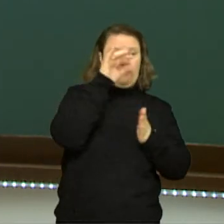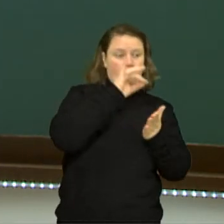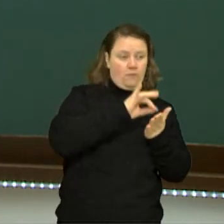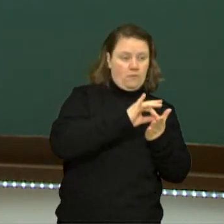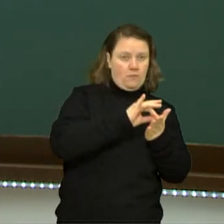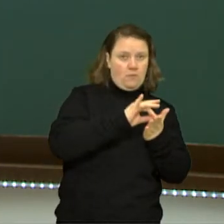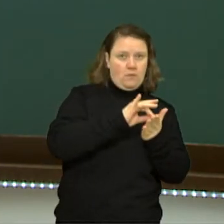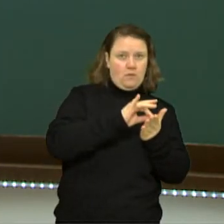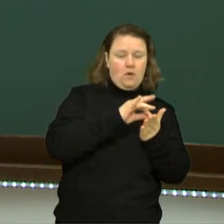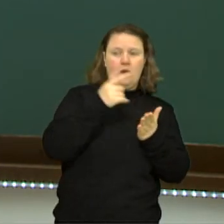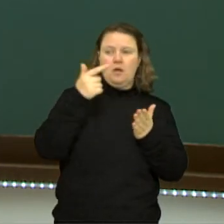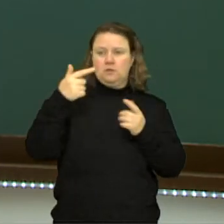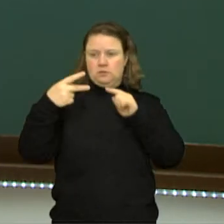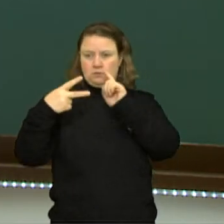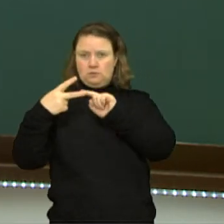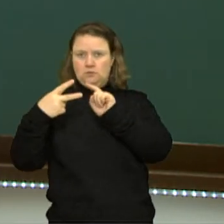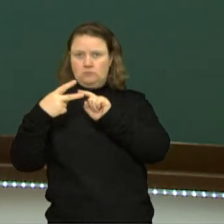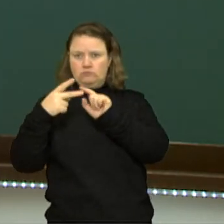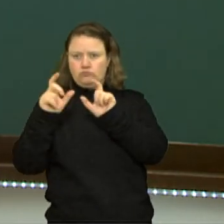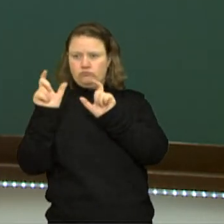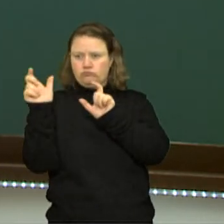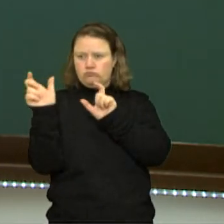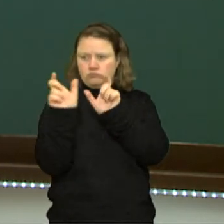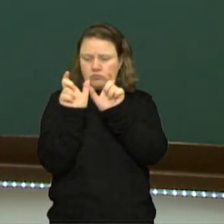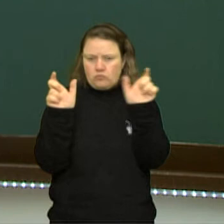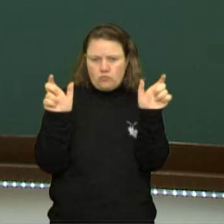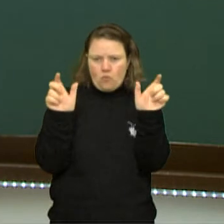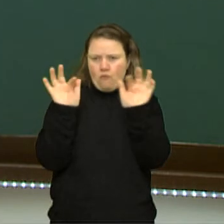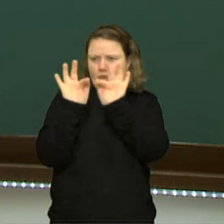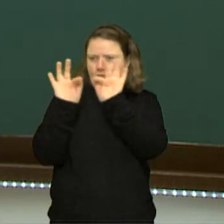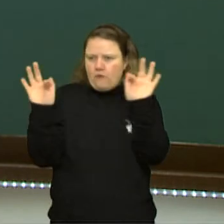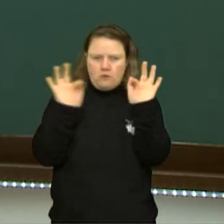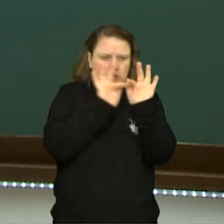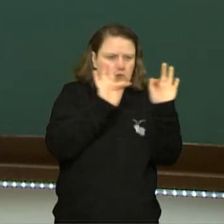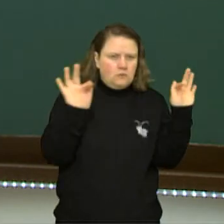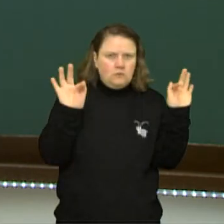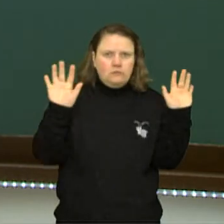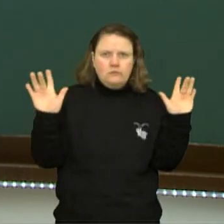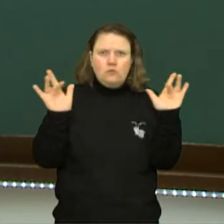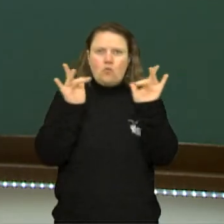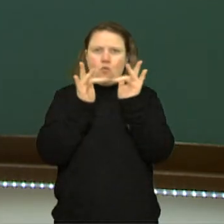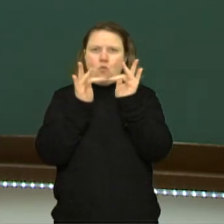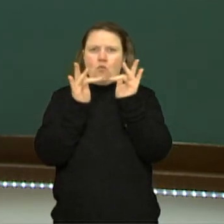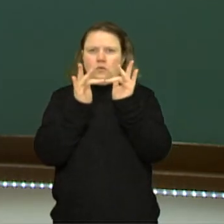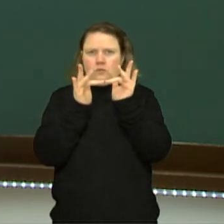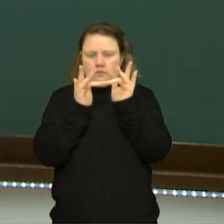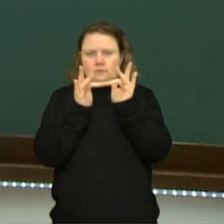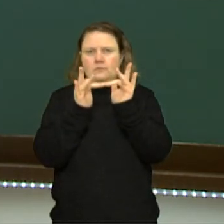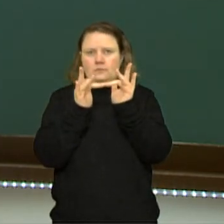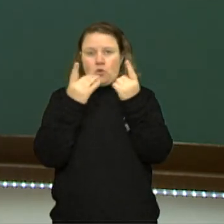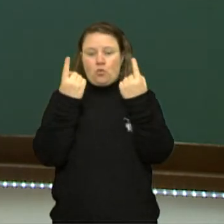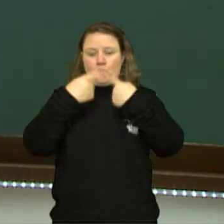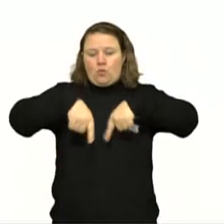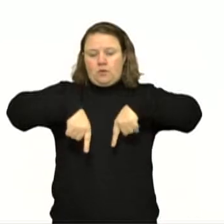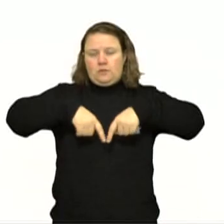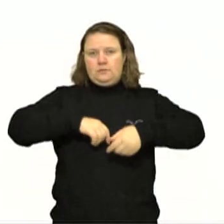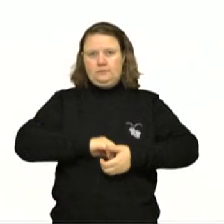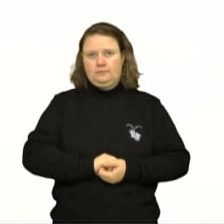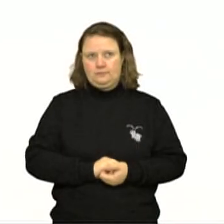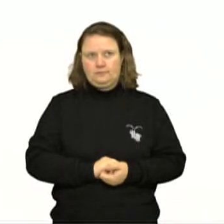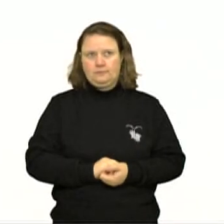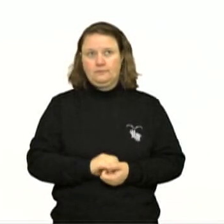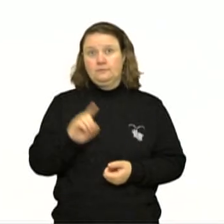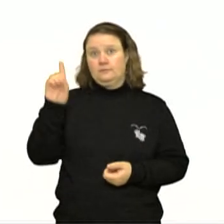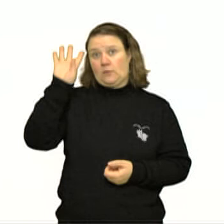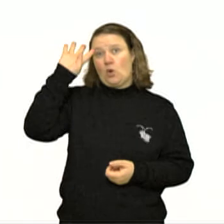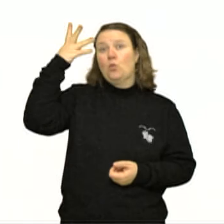vai ligar essas palavras aí, essas frases, aliás, com um conector de contraste. Né? Consequência, as a consequence